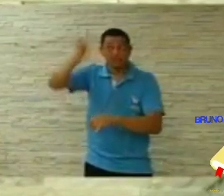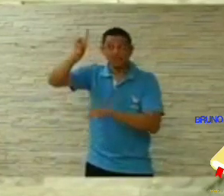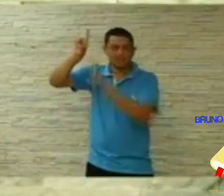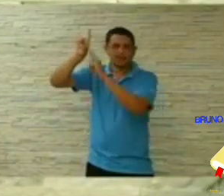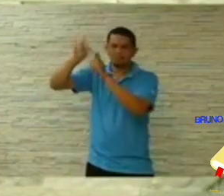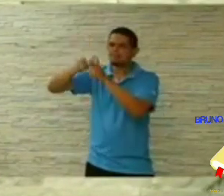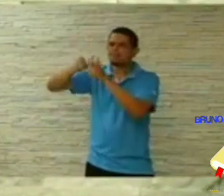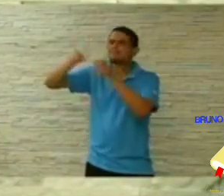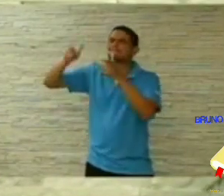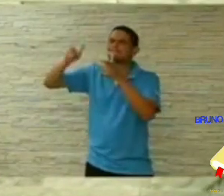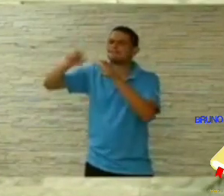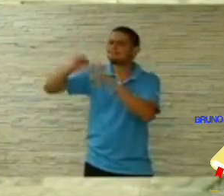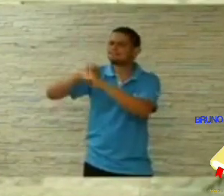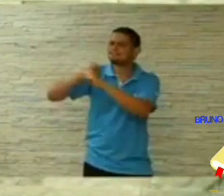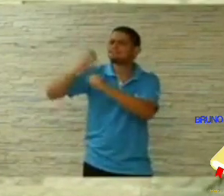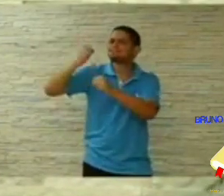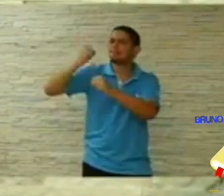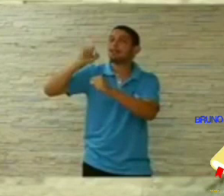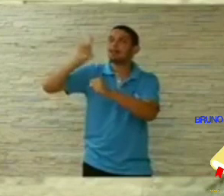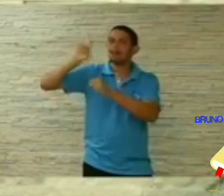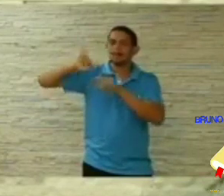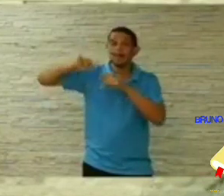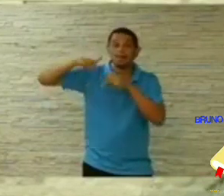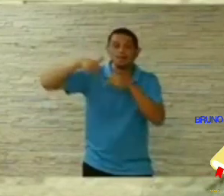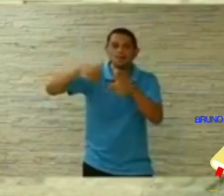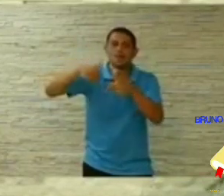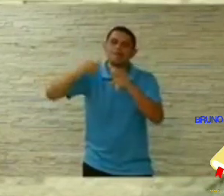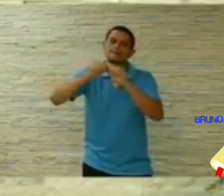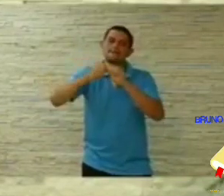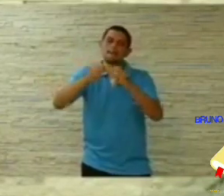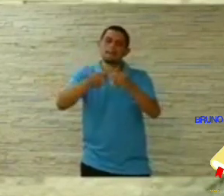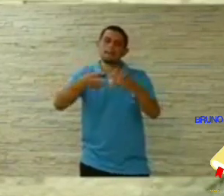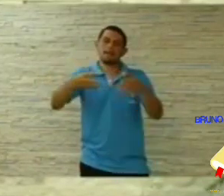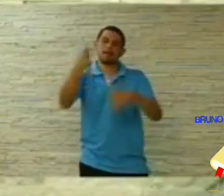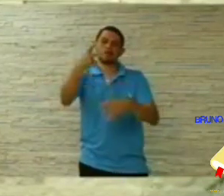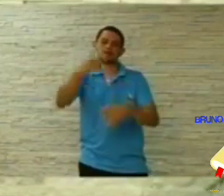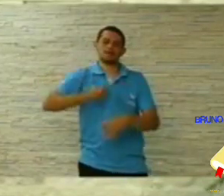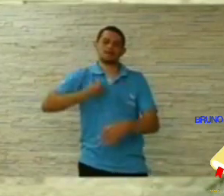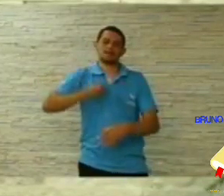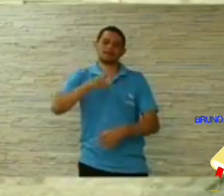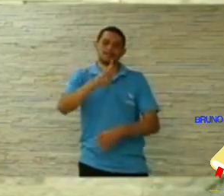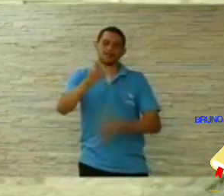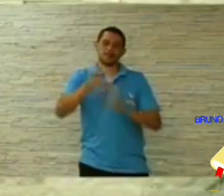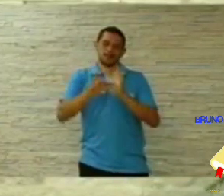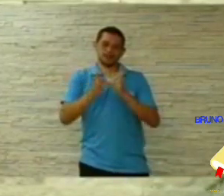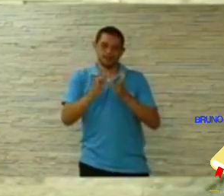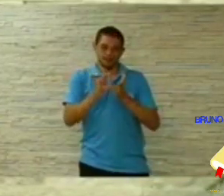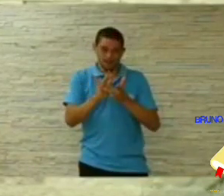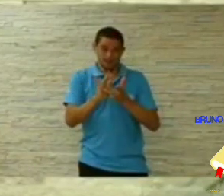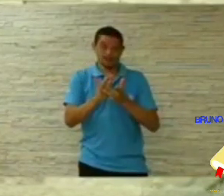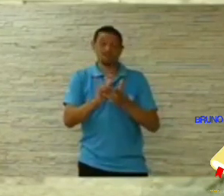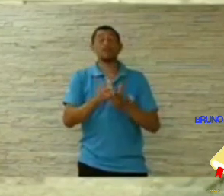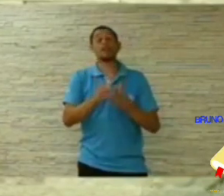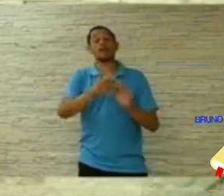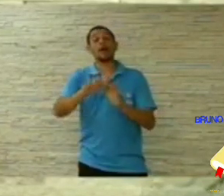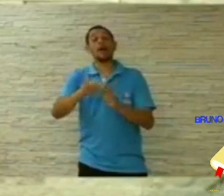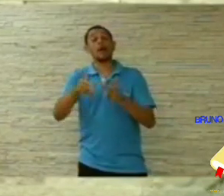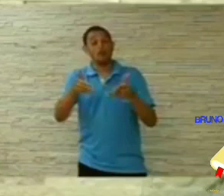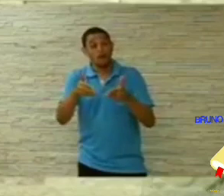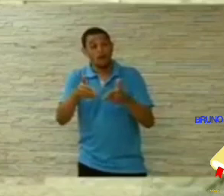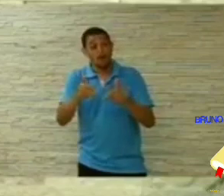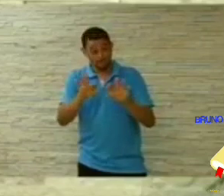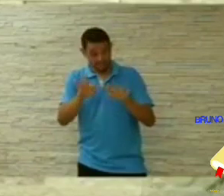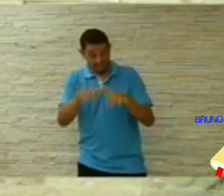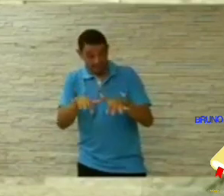atua e faz milagres na sua vida em nome de Jesus. Eu quero terminar essa mensagem orando por você.